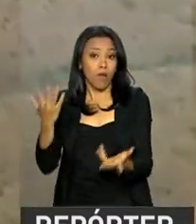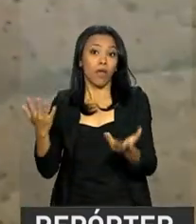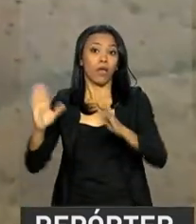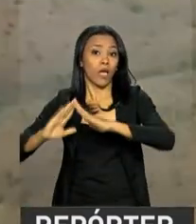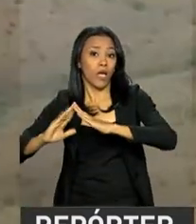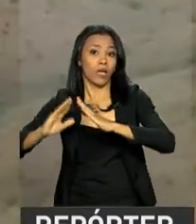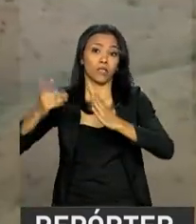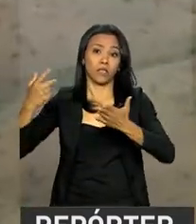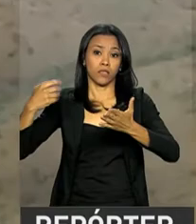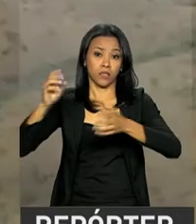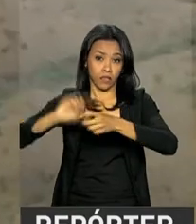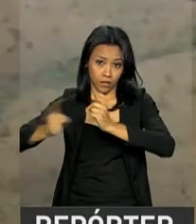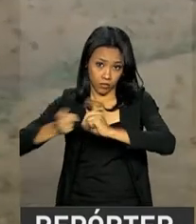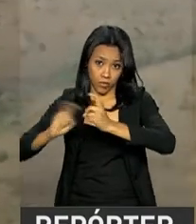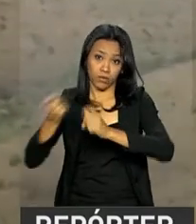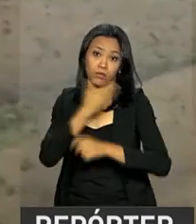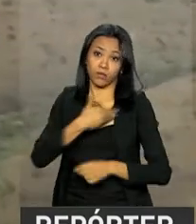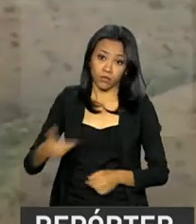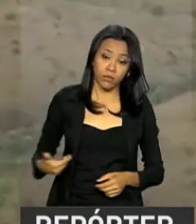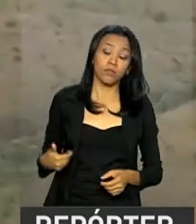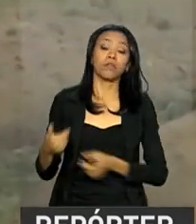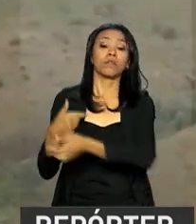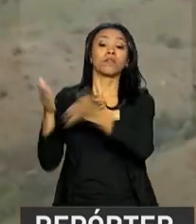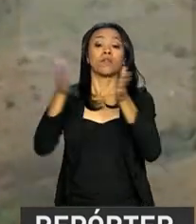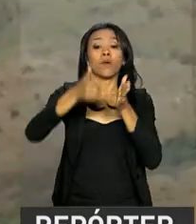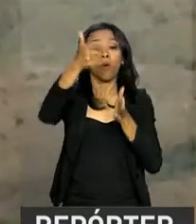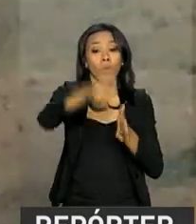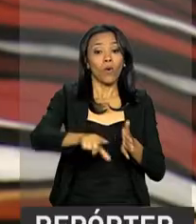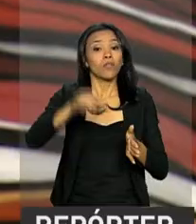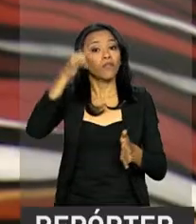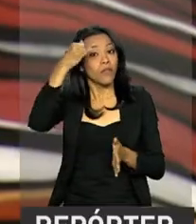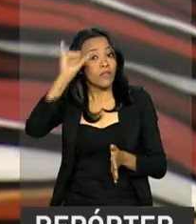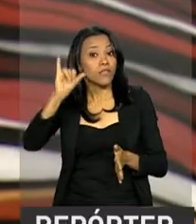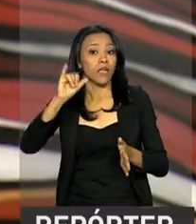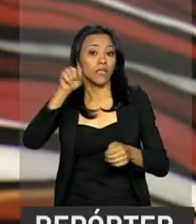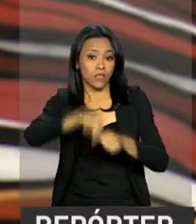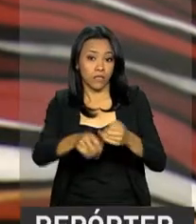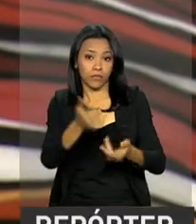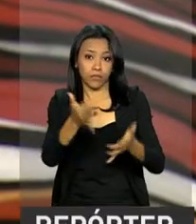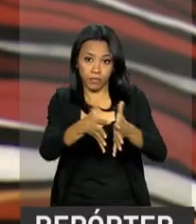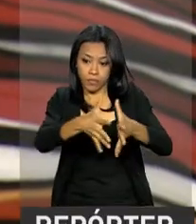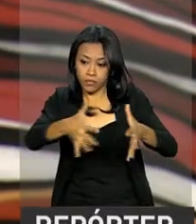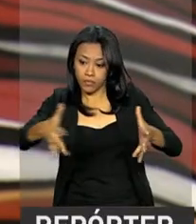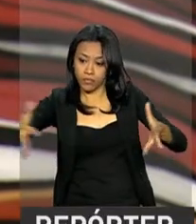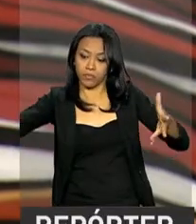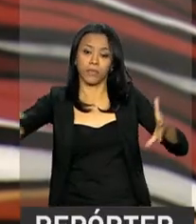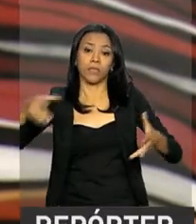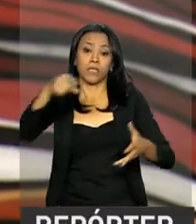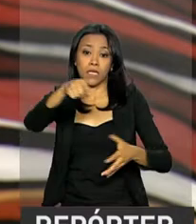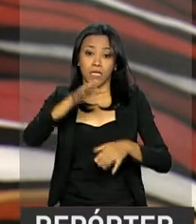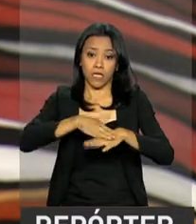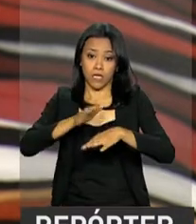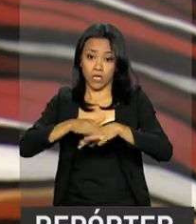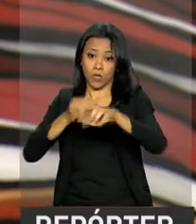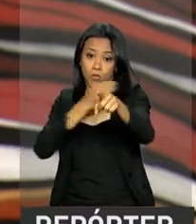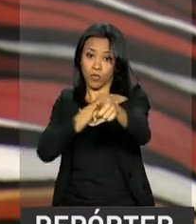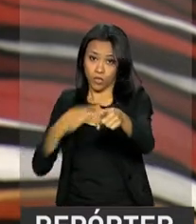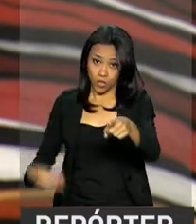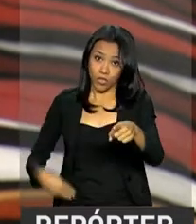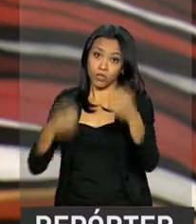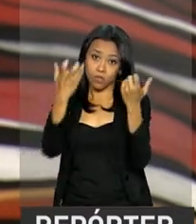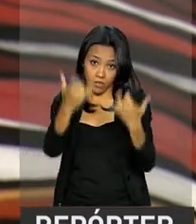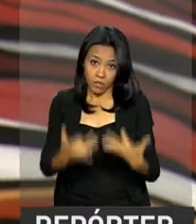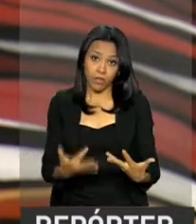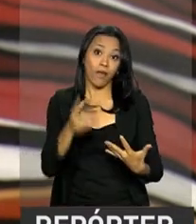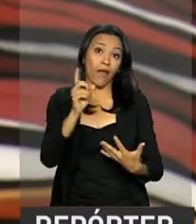rápida evitou que mais áreas nativas de cerrado fossem queimadas segundo o ministro do meio ambiente marcelo cruz a atenção agora